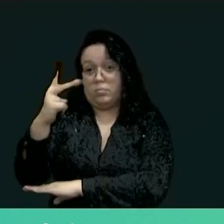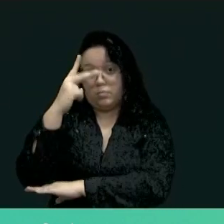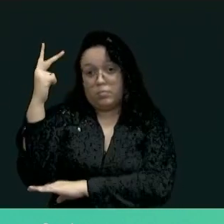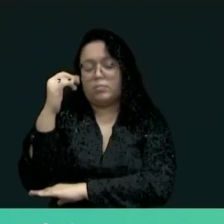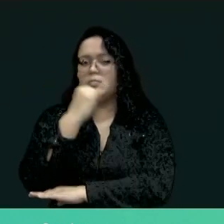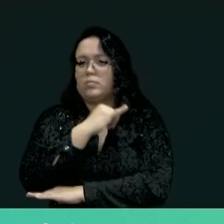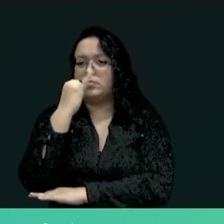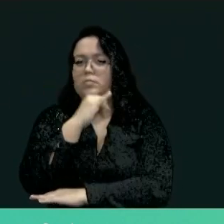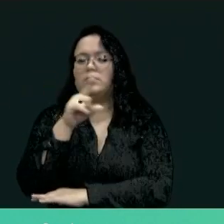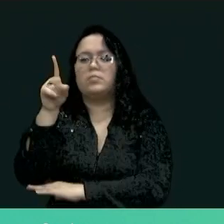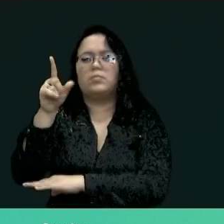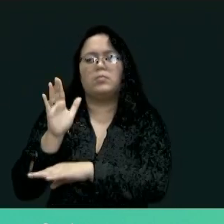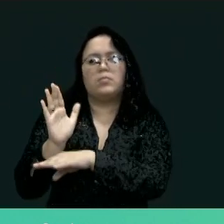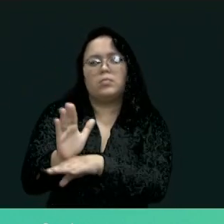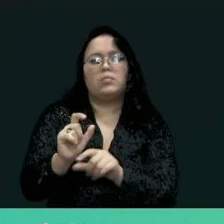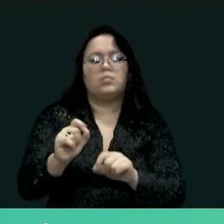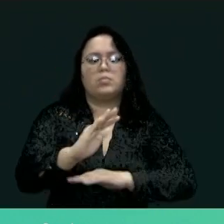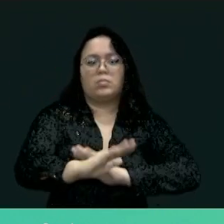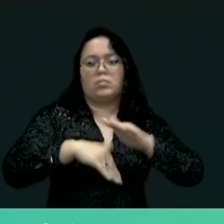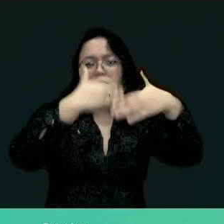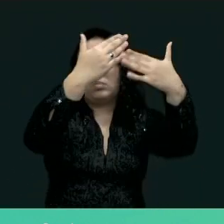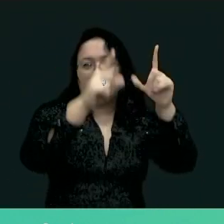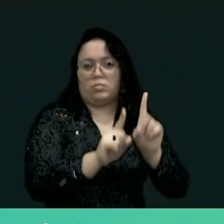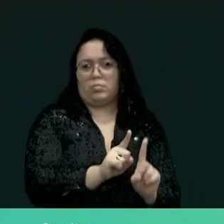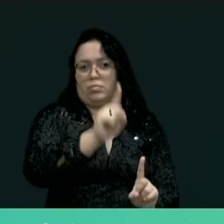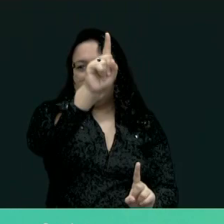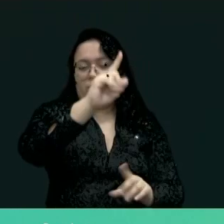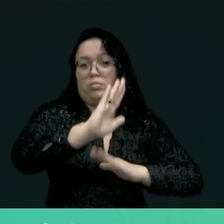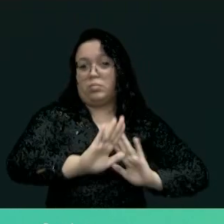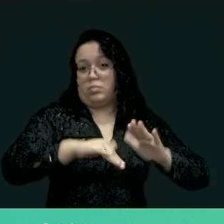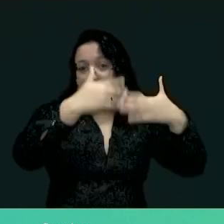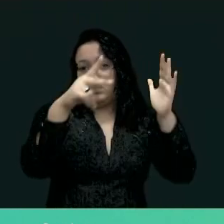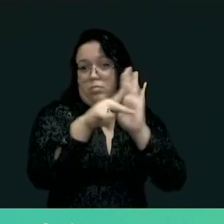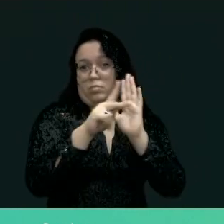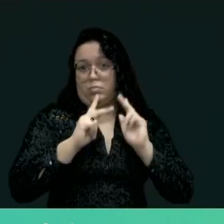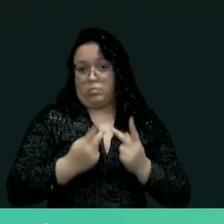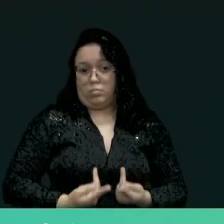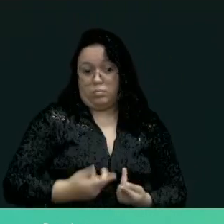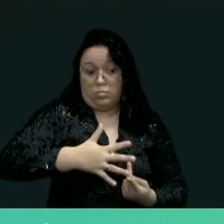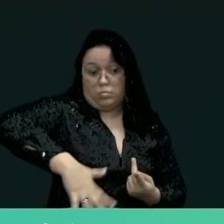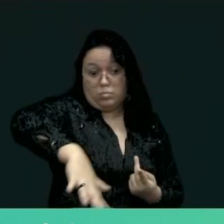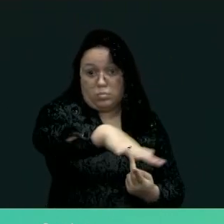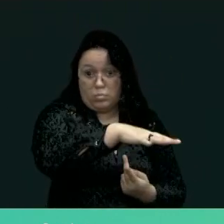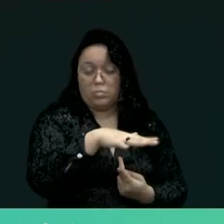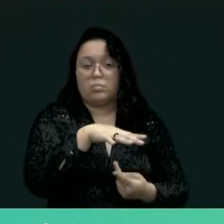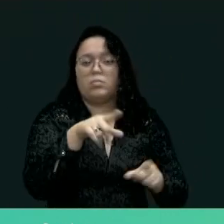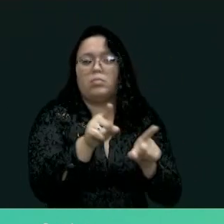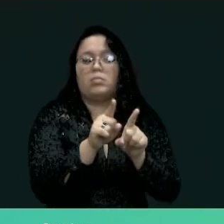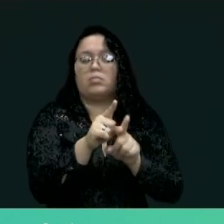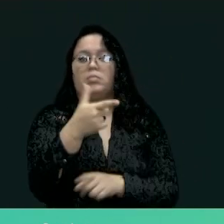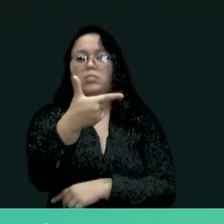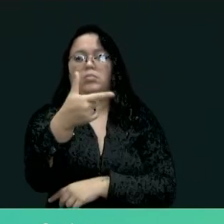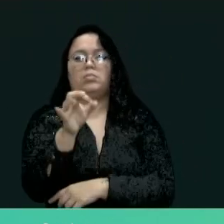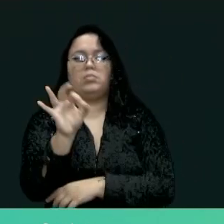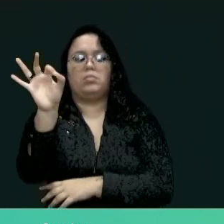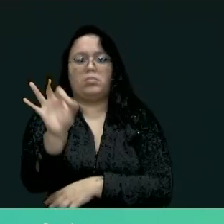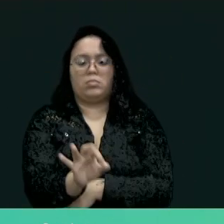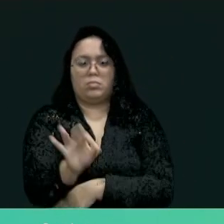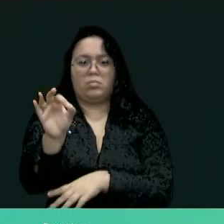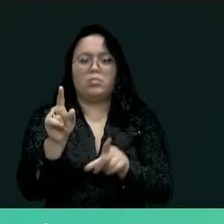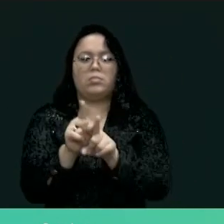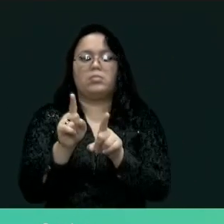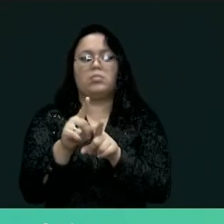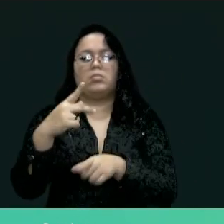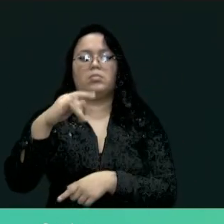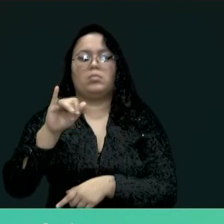eólica contribuiu para o crescimento do Índice de Desenvolvimento Humano Municipal em torno de 20% e o